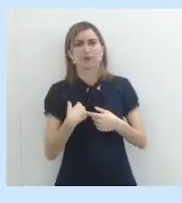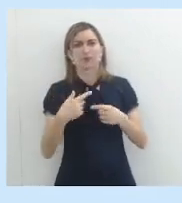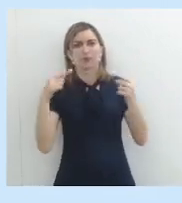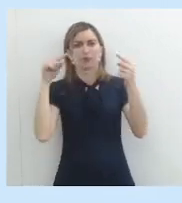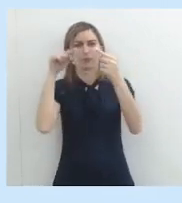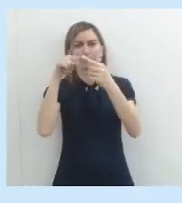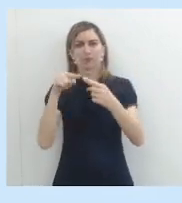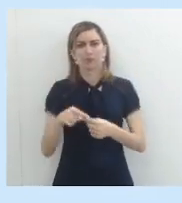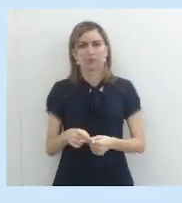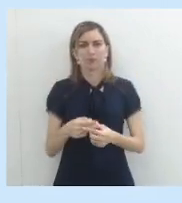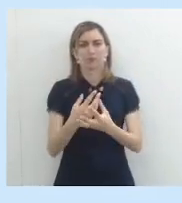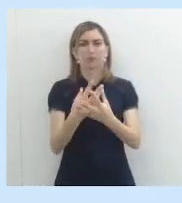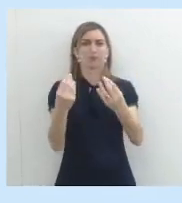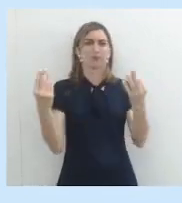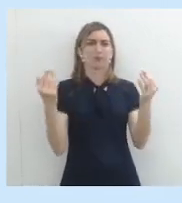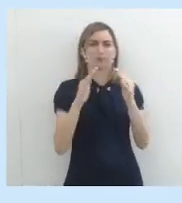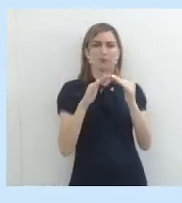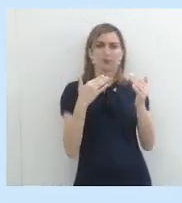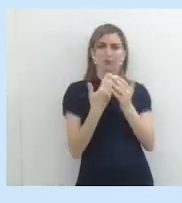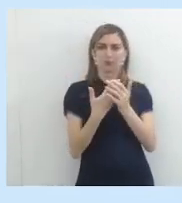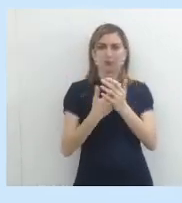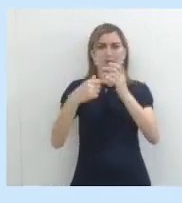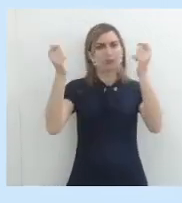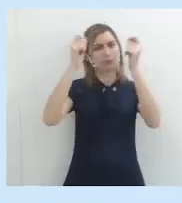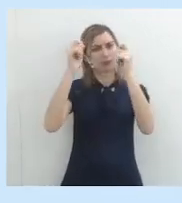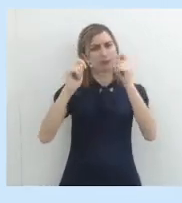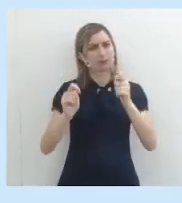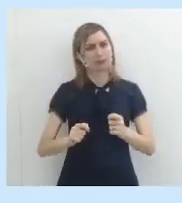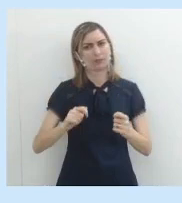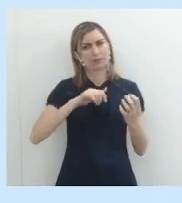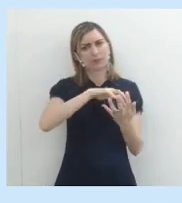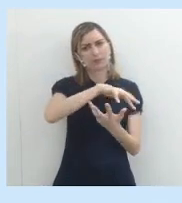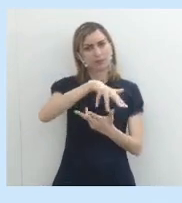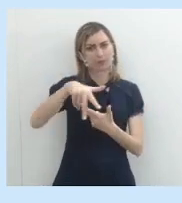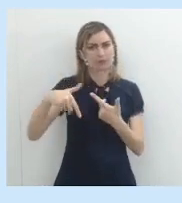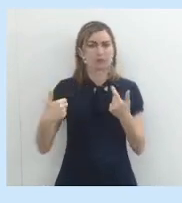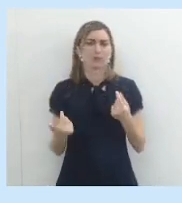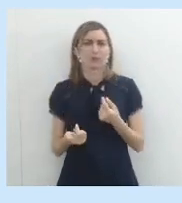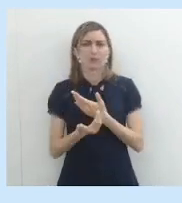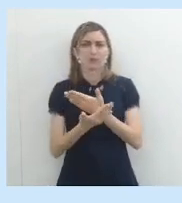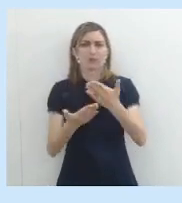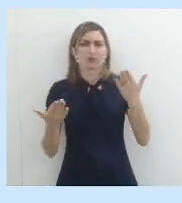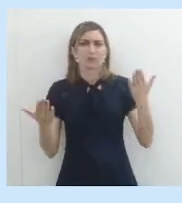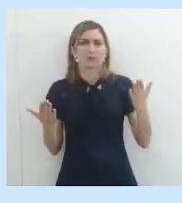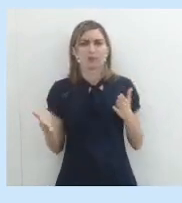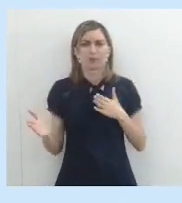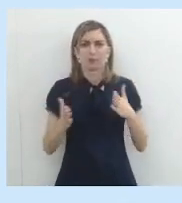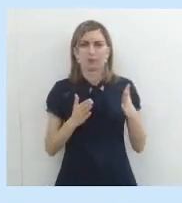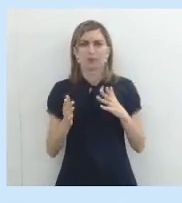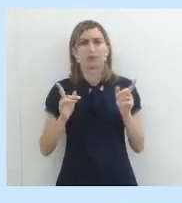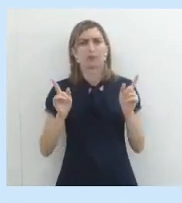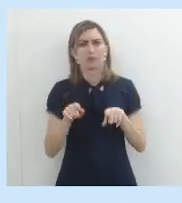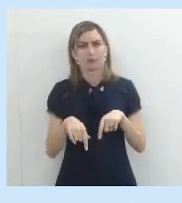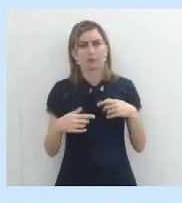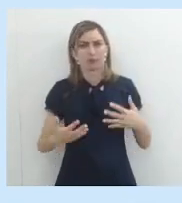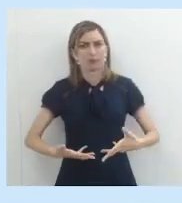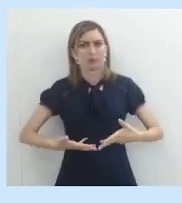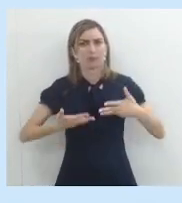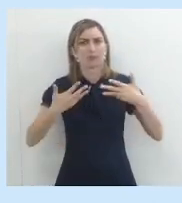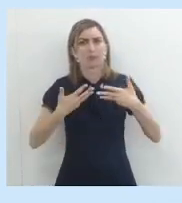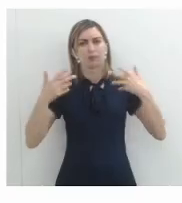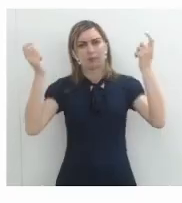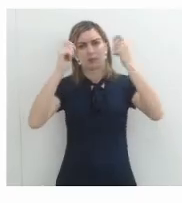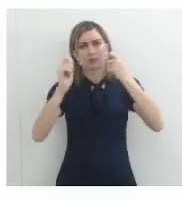admirada e muitas escolas artísticas, né, de cada determinada época, normalmente eles vão ter inspiração na arte